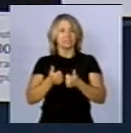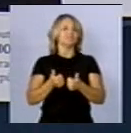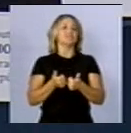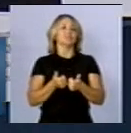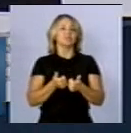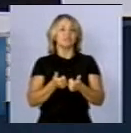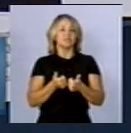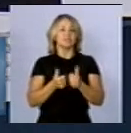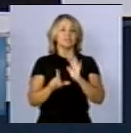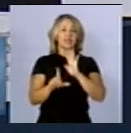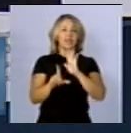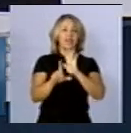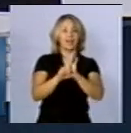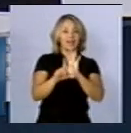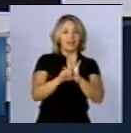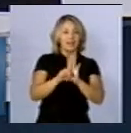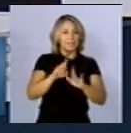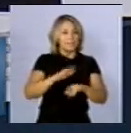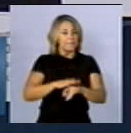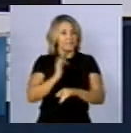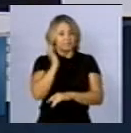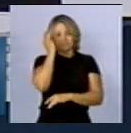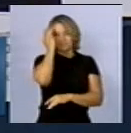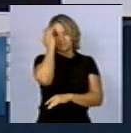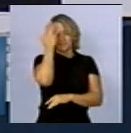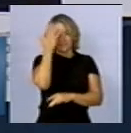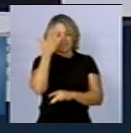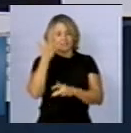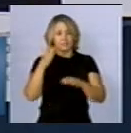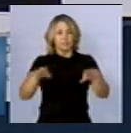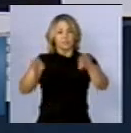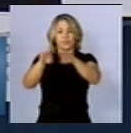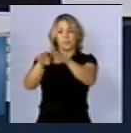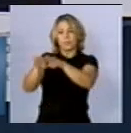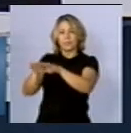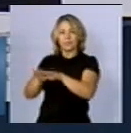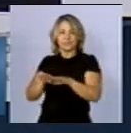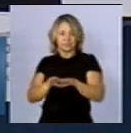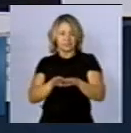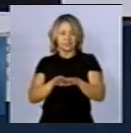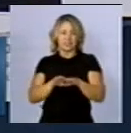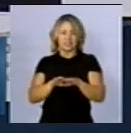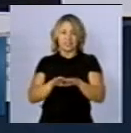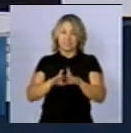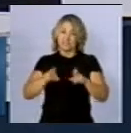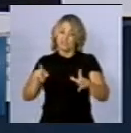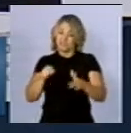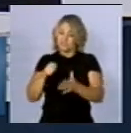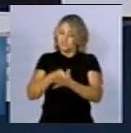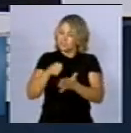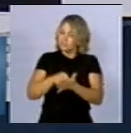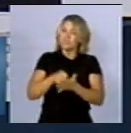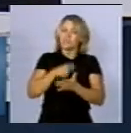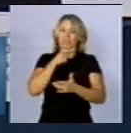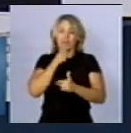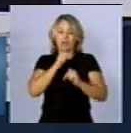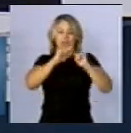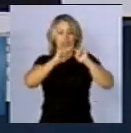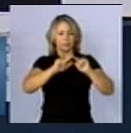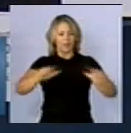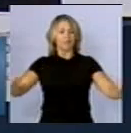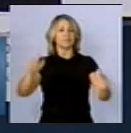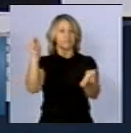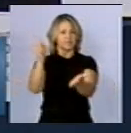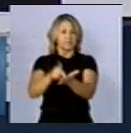a legislação tornou mais flexível nos padrões ao invés de mais exigente para que a água permanecer se limpa